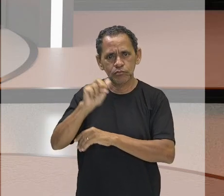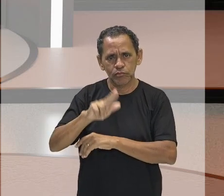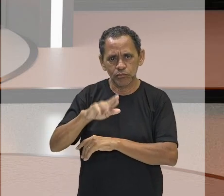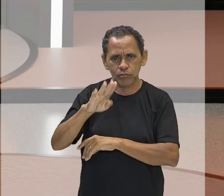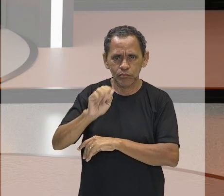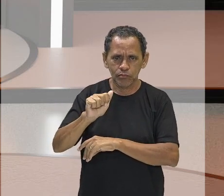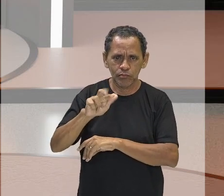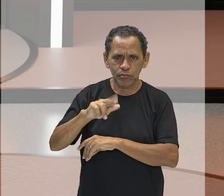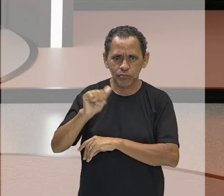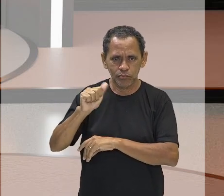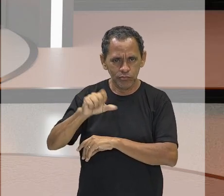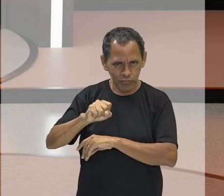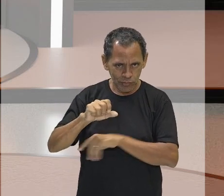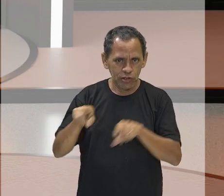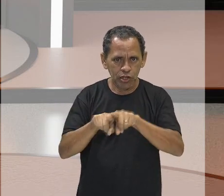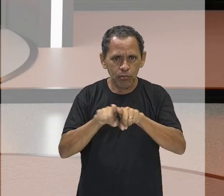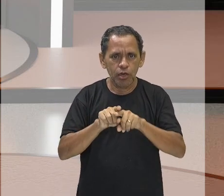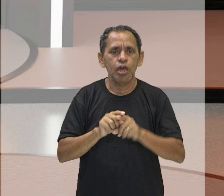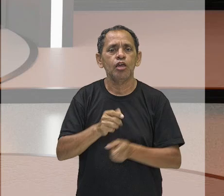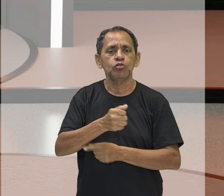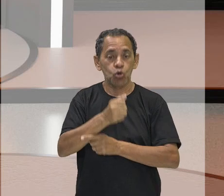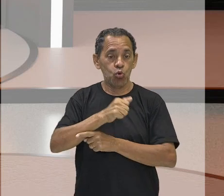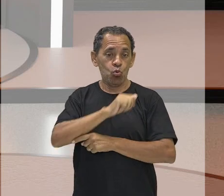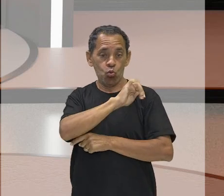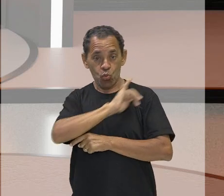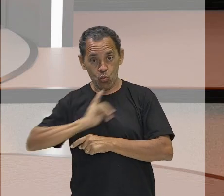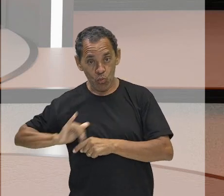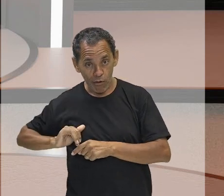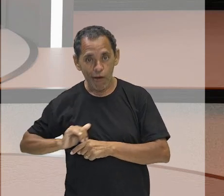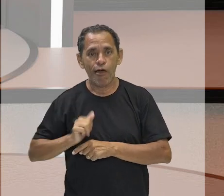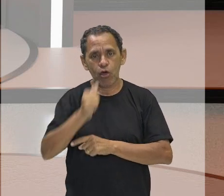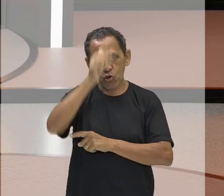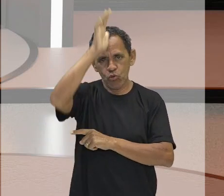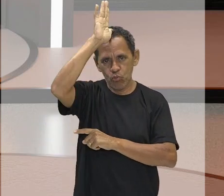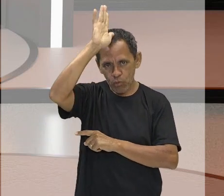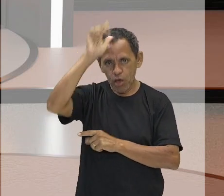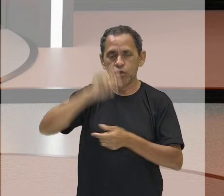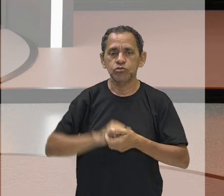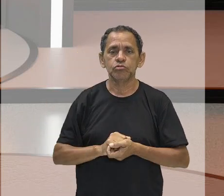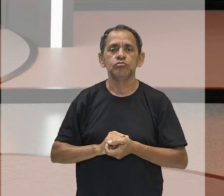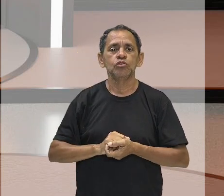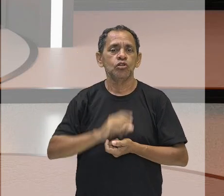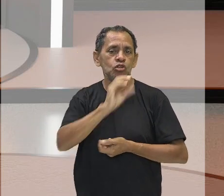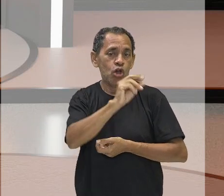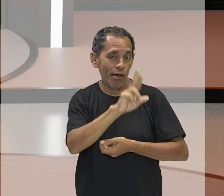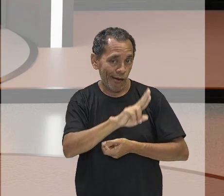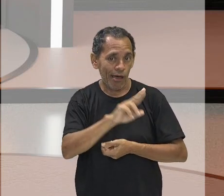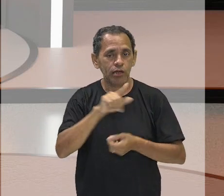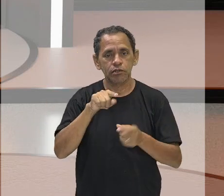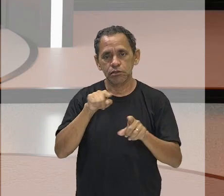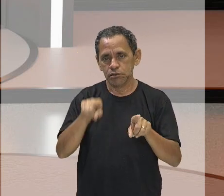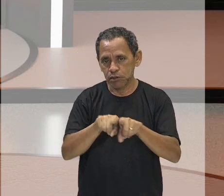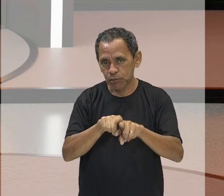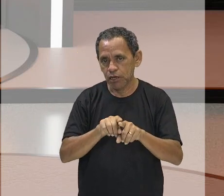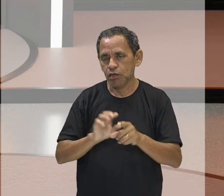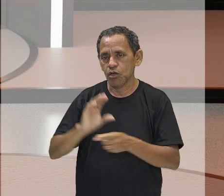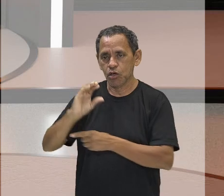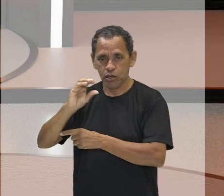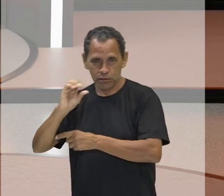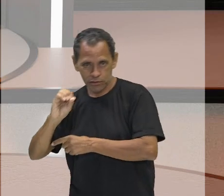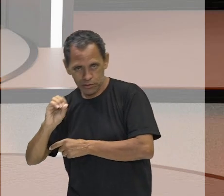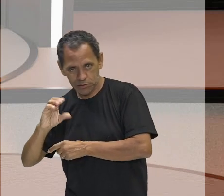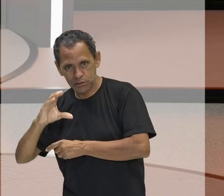Ocidente, o Império Romano do Oriente ali, até porque era uma política bem mais centralizada do que existia em